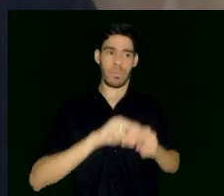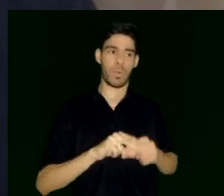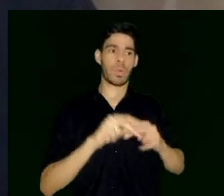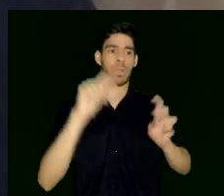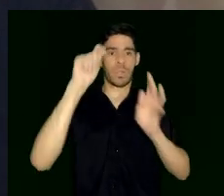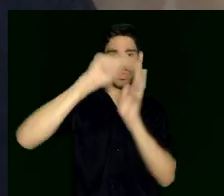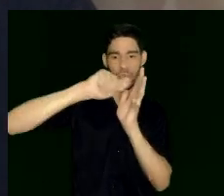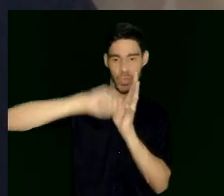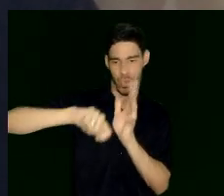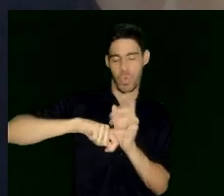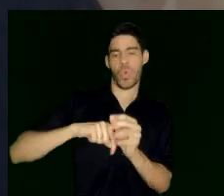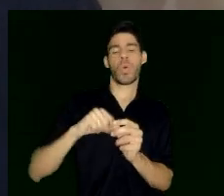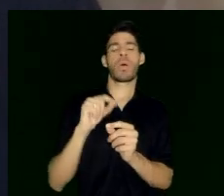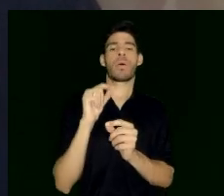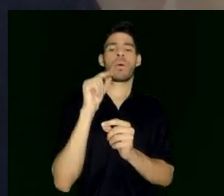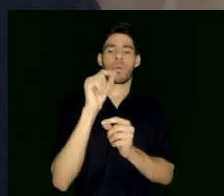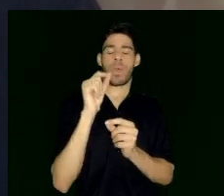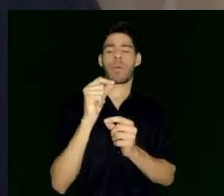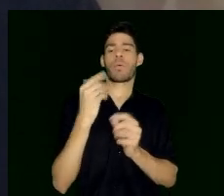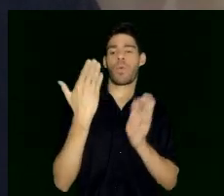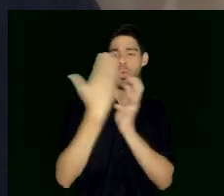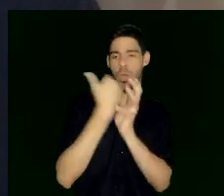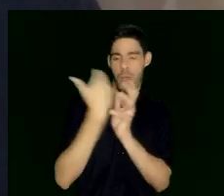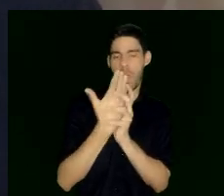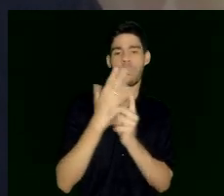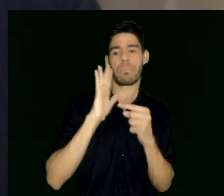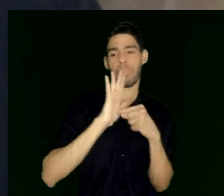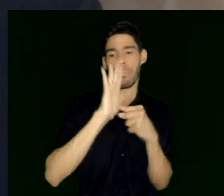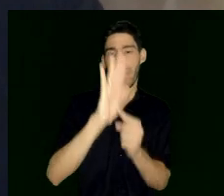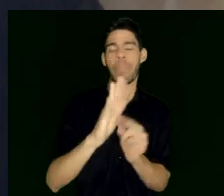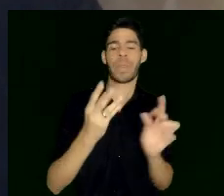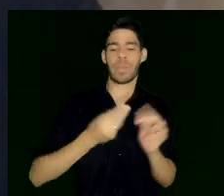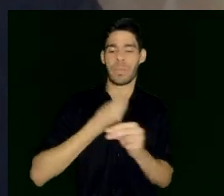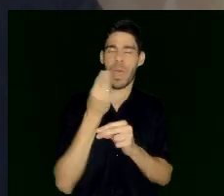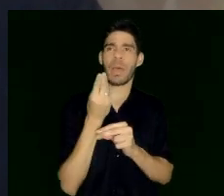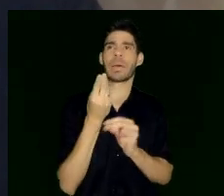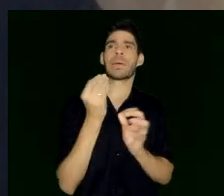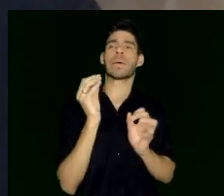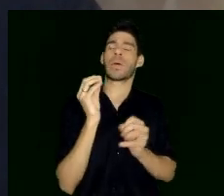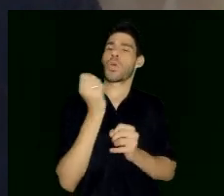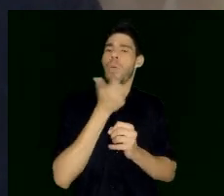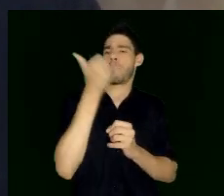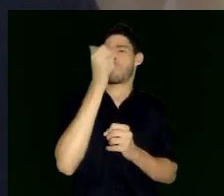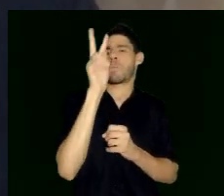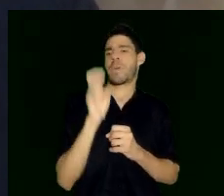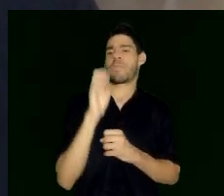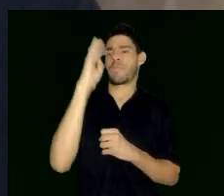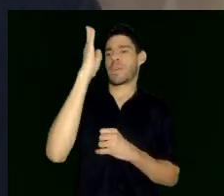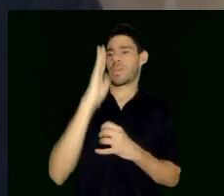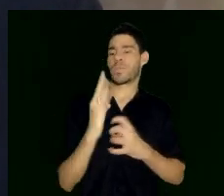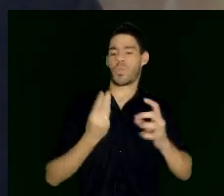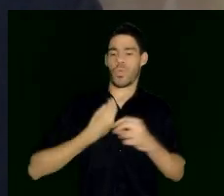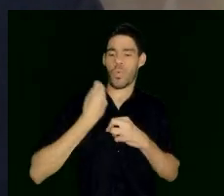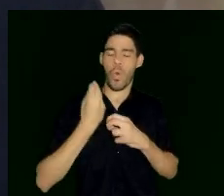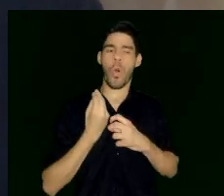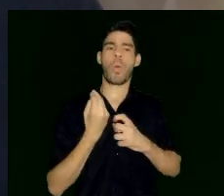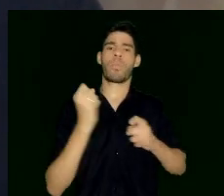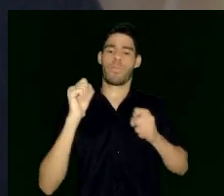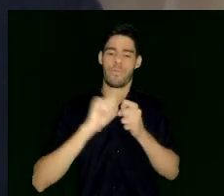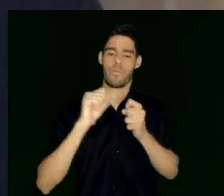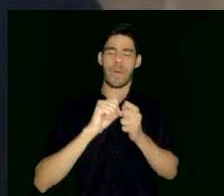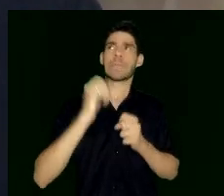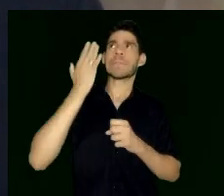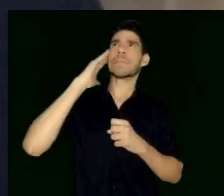razões para nós escrevermos essa obra, para apresentarmos de uma forma talvez inédita no Brasil como é que